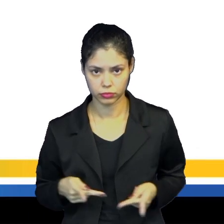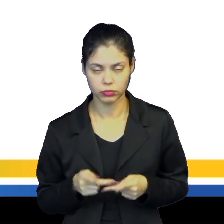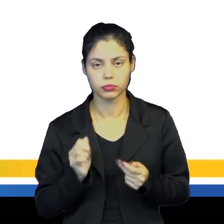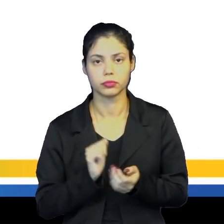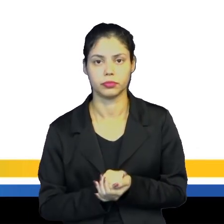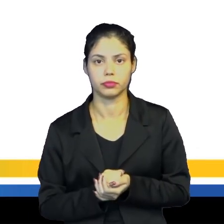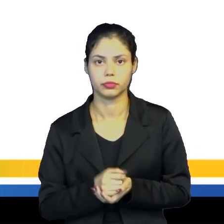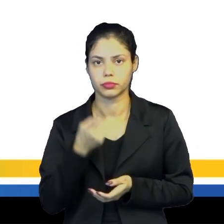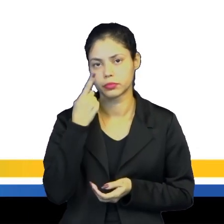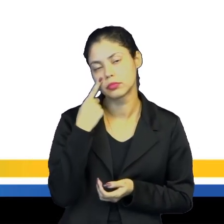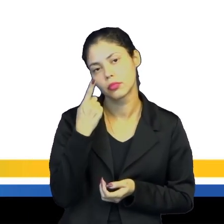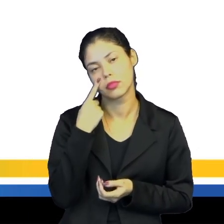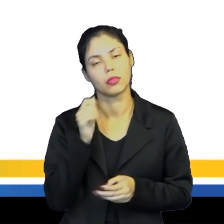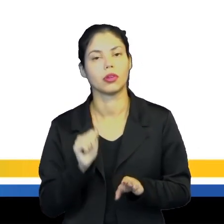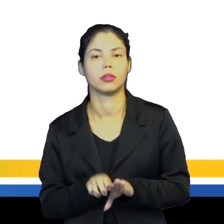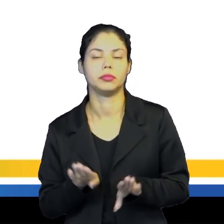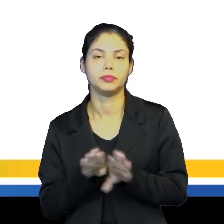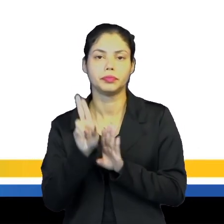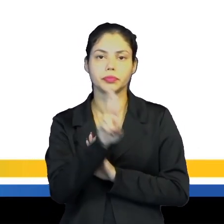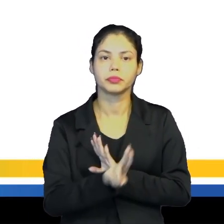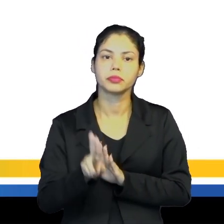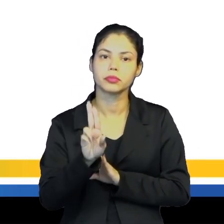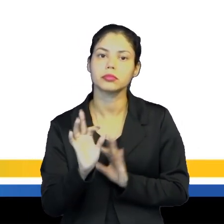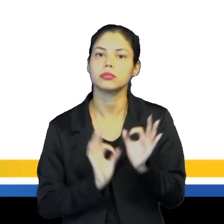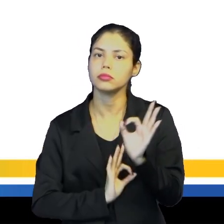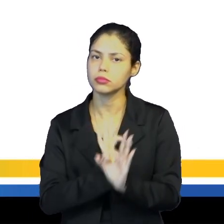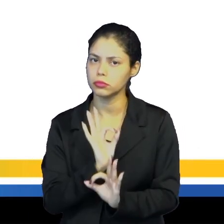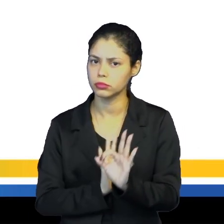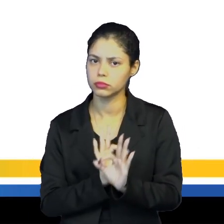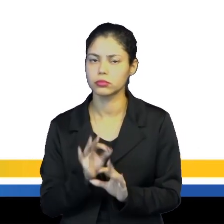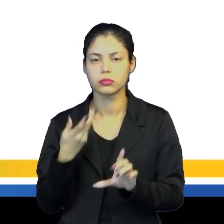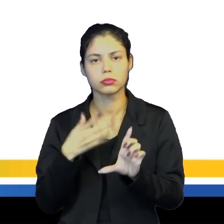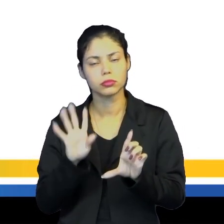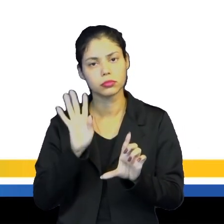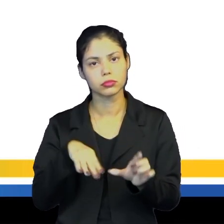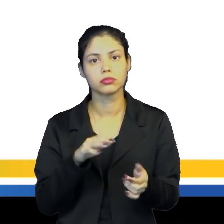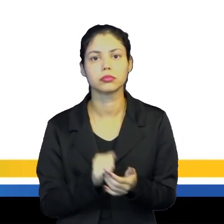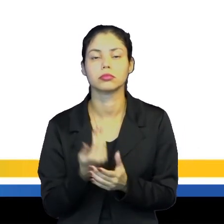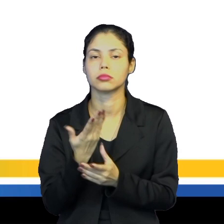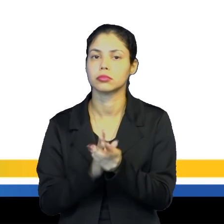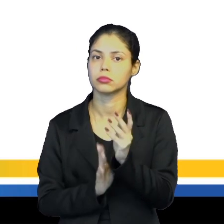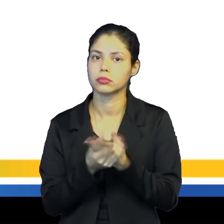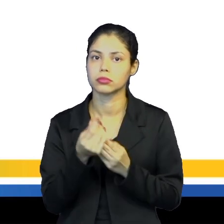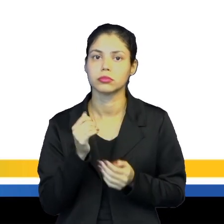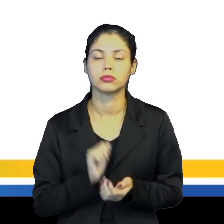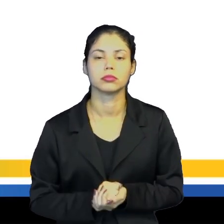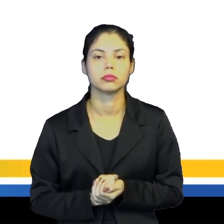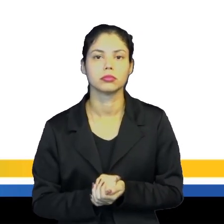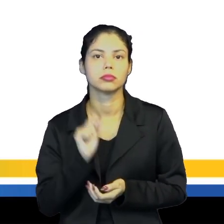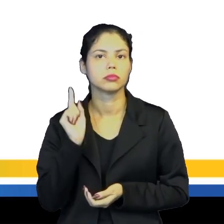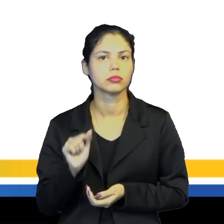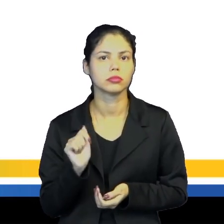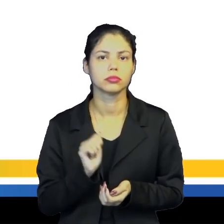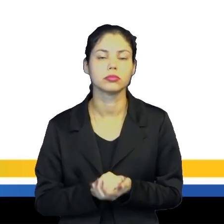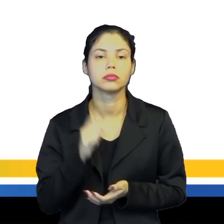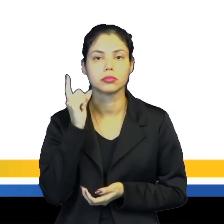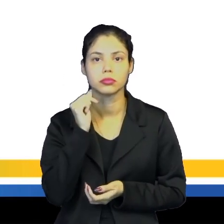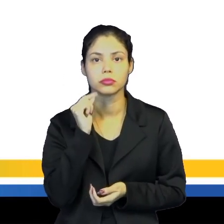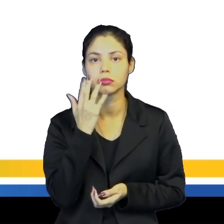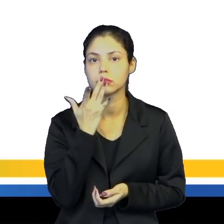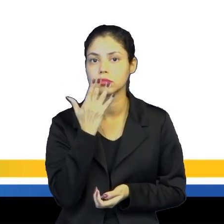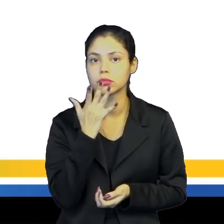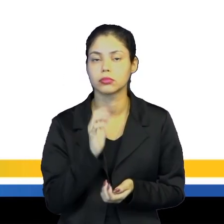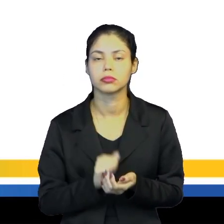As ferramentas que utilizamos para construir uma tabela manualmente são lápis de